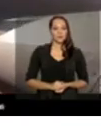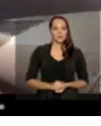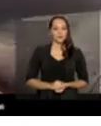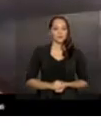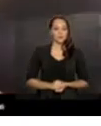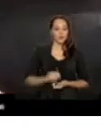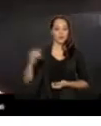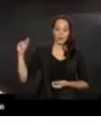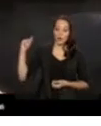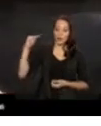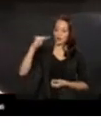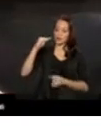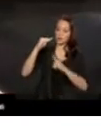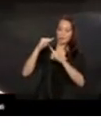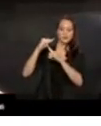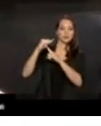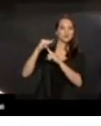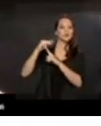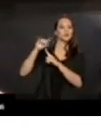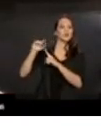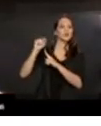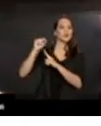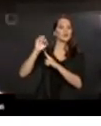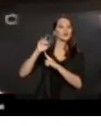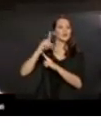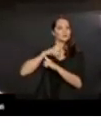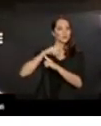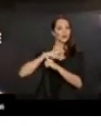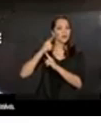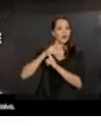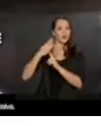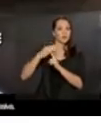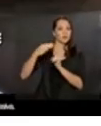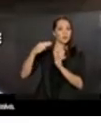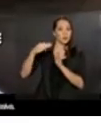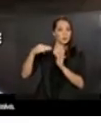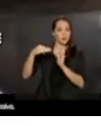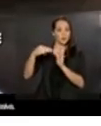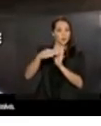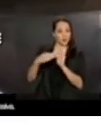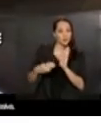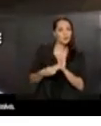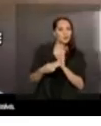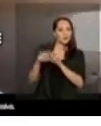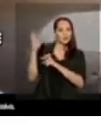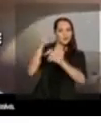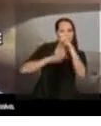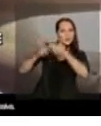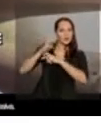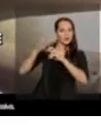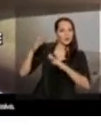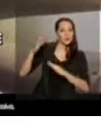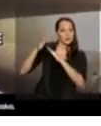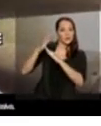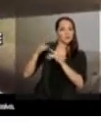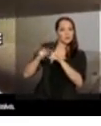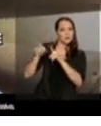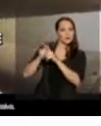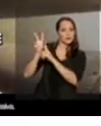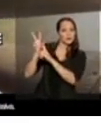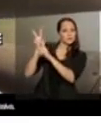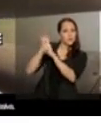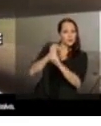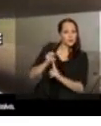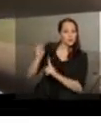Estas aeronaves estarão sujeitas às medidas coercitivas de averiguação, intervenção e persuasão de